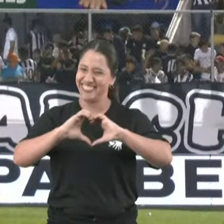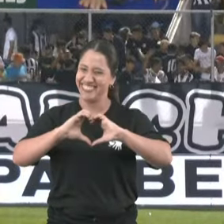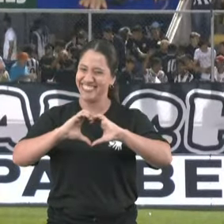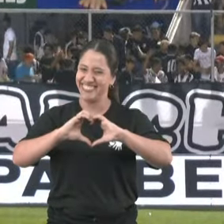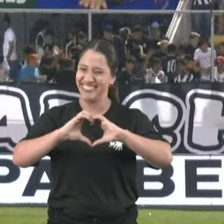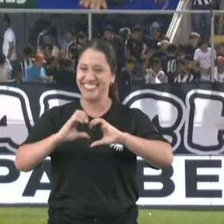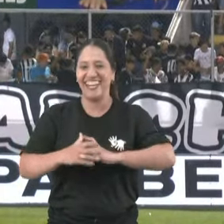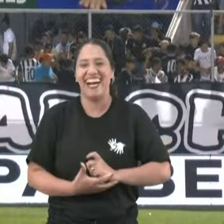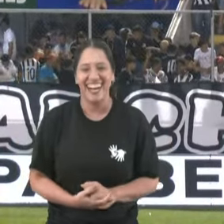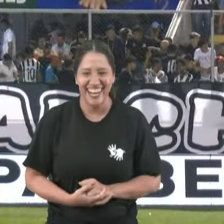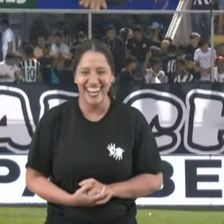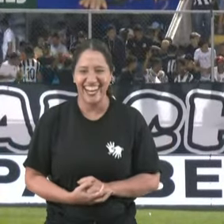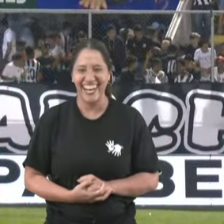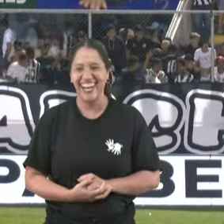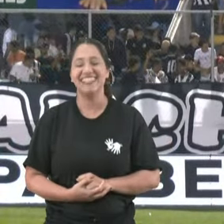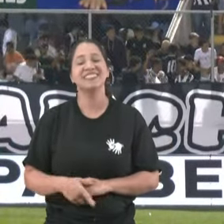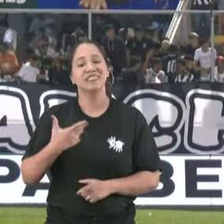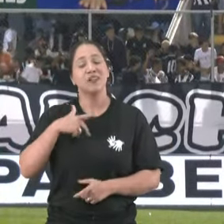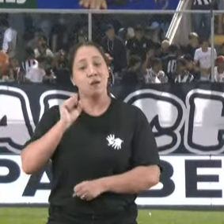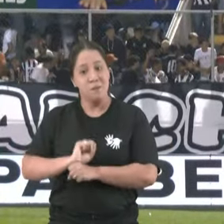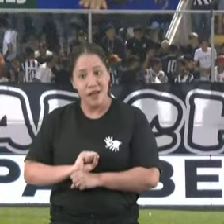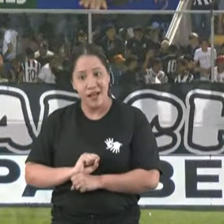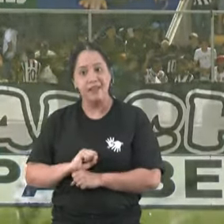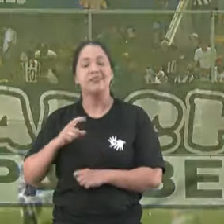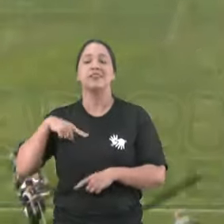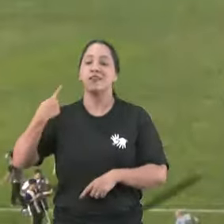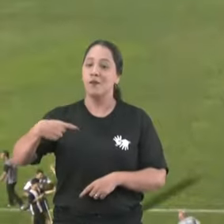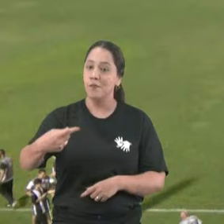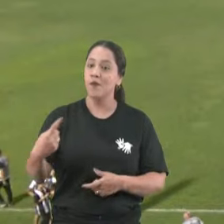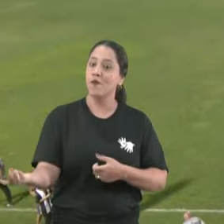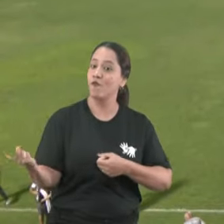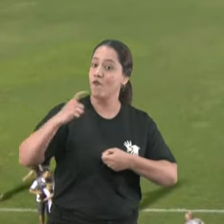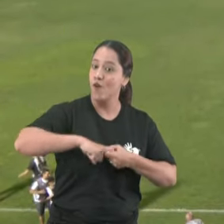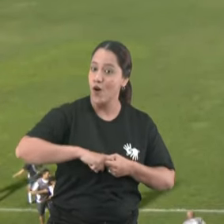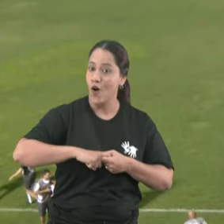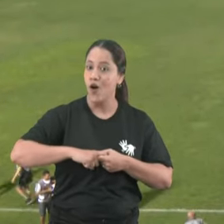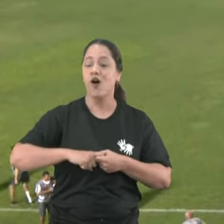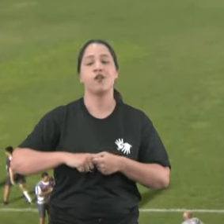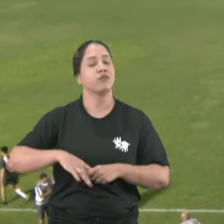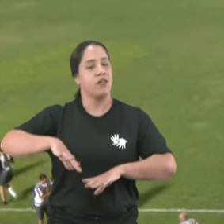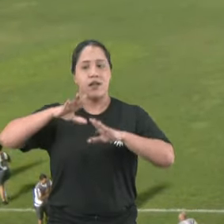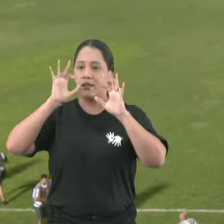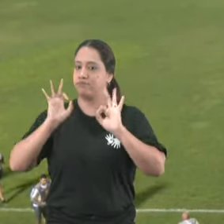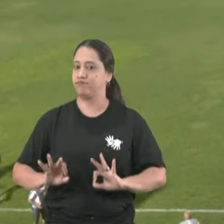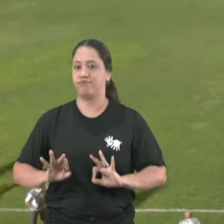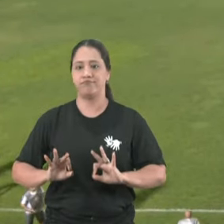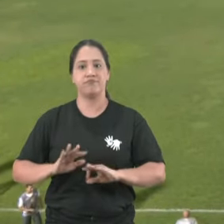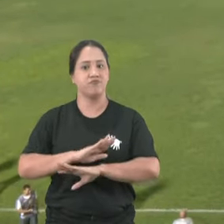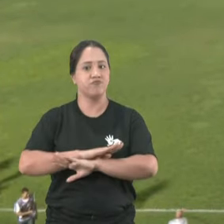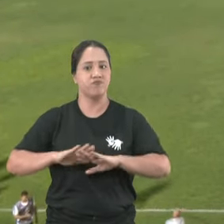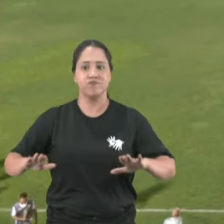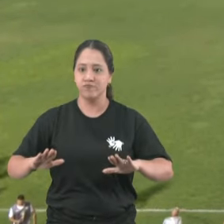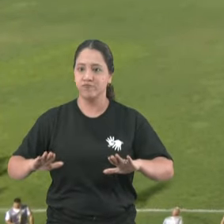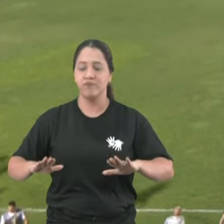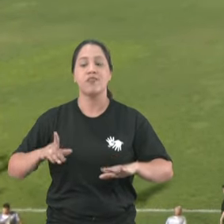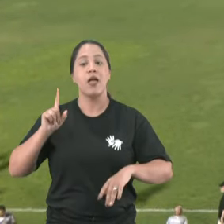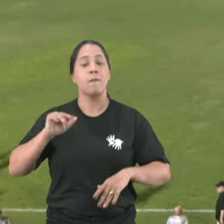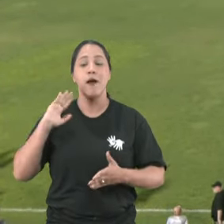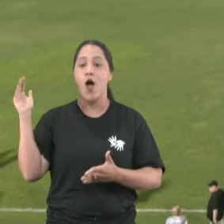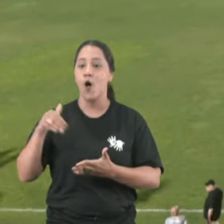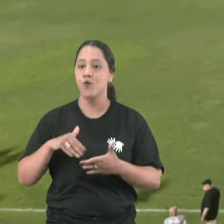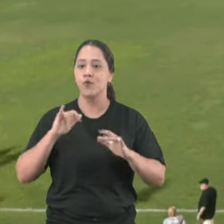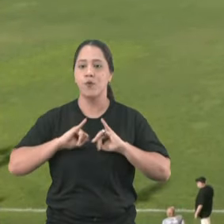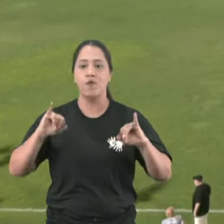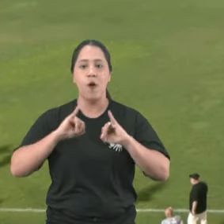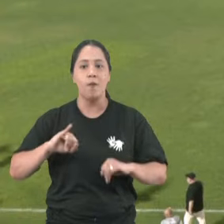vai para mais uma rápida pausa. Na volta, é uma volta em definitivo para as últimas informações.